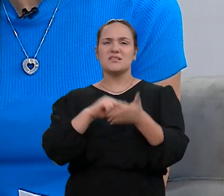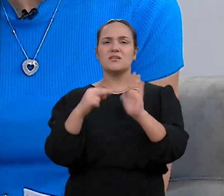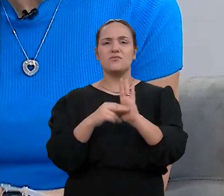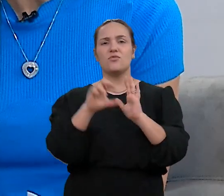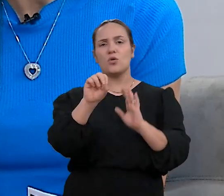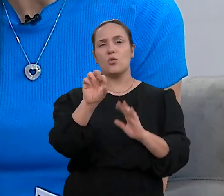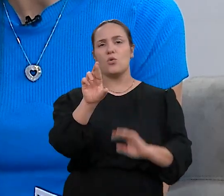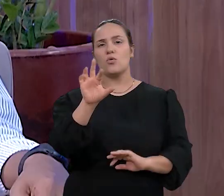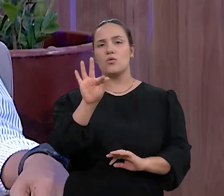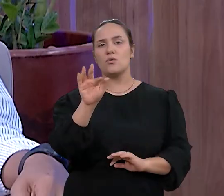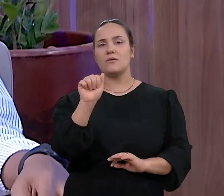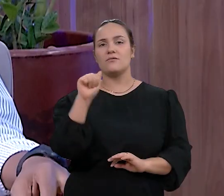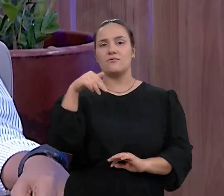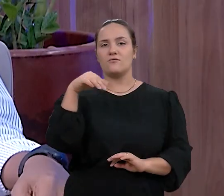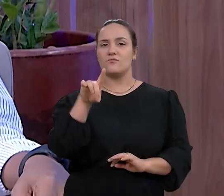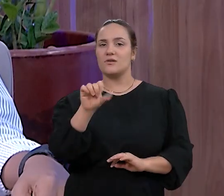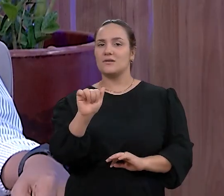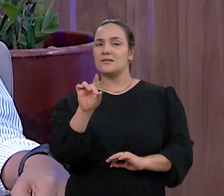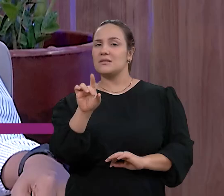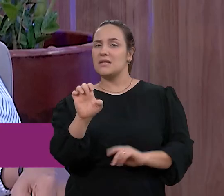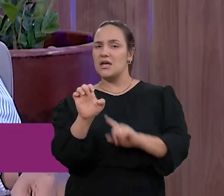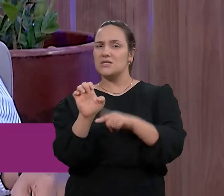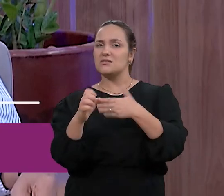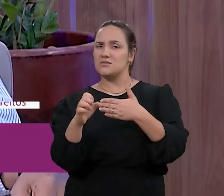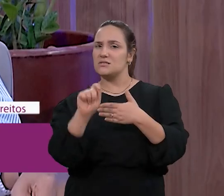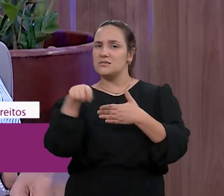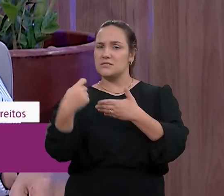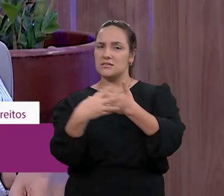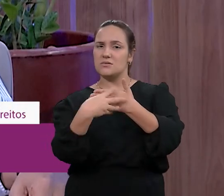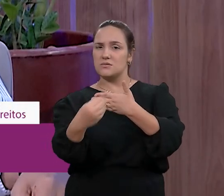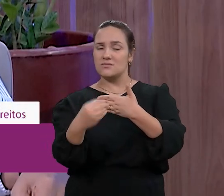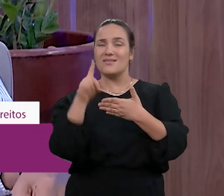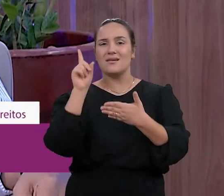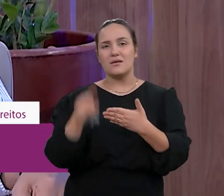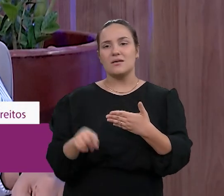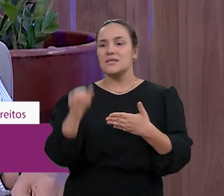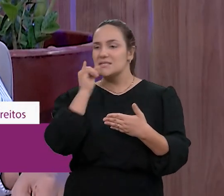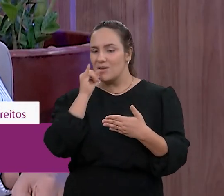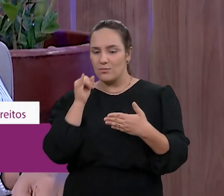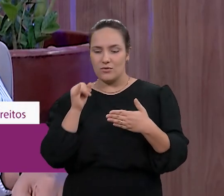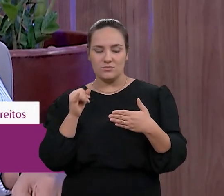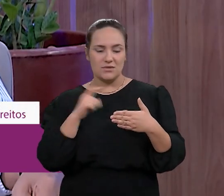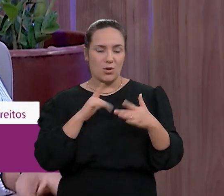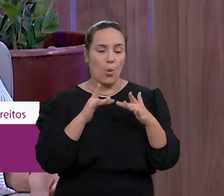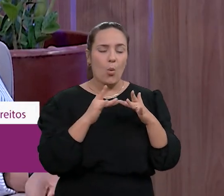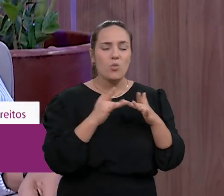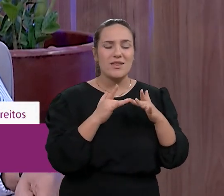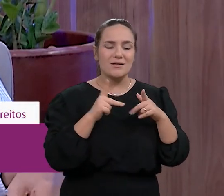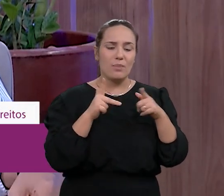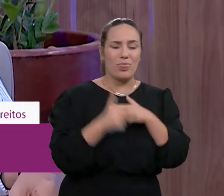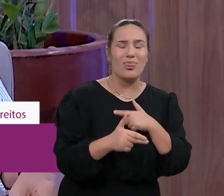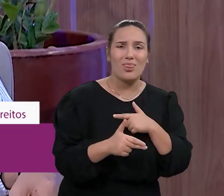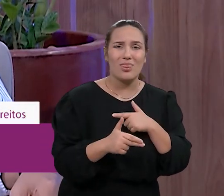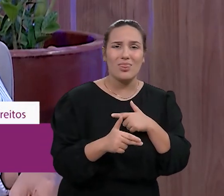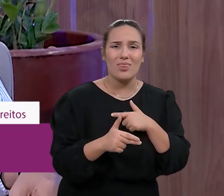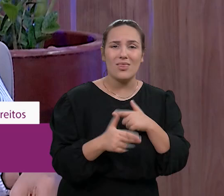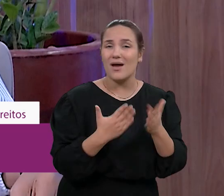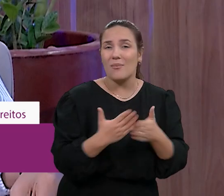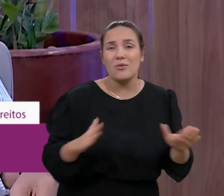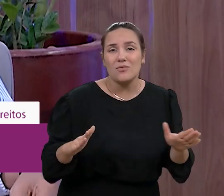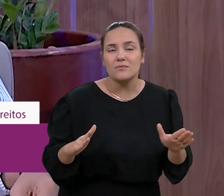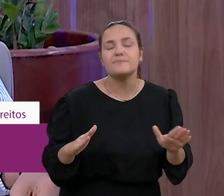é orfandade a gente pode caracterizar a orfandade como uma quebra de vínculo uma quebra permanente